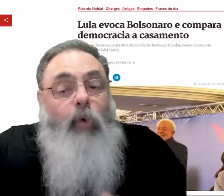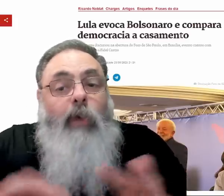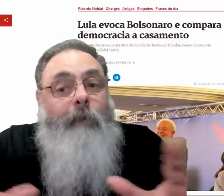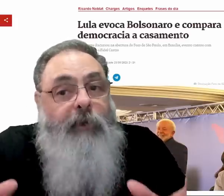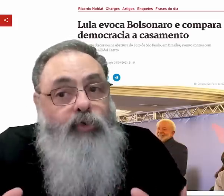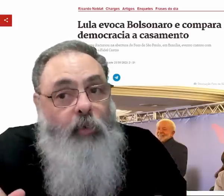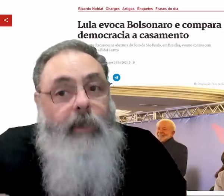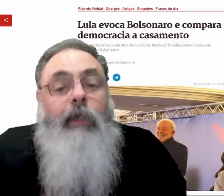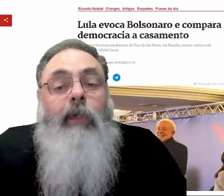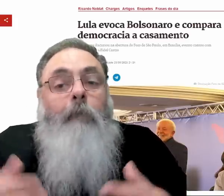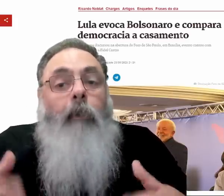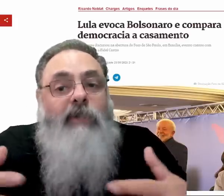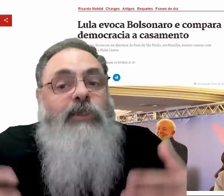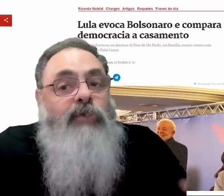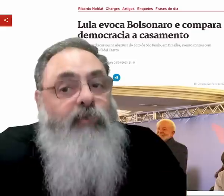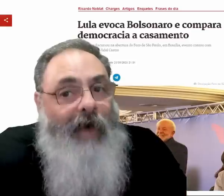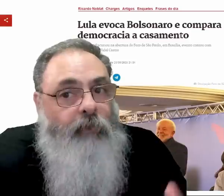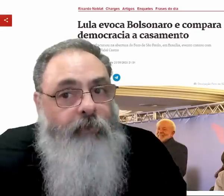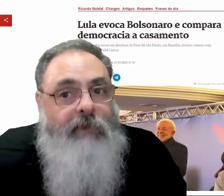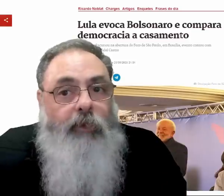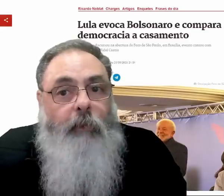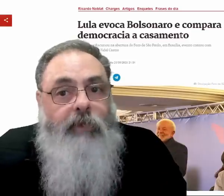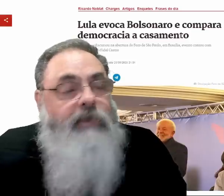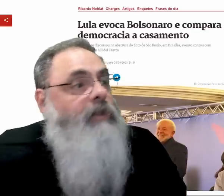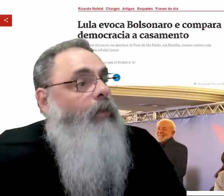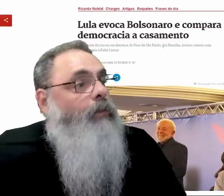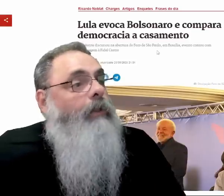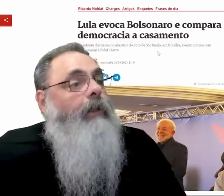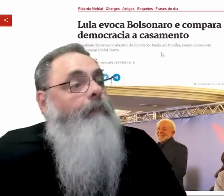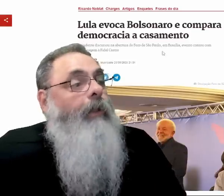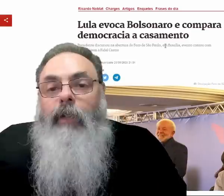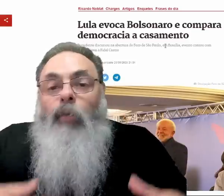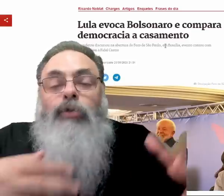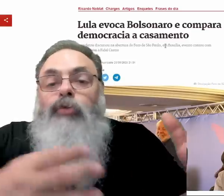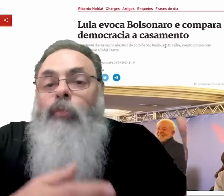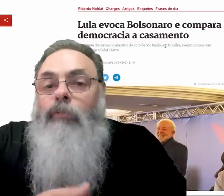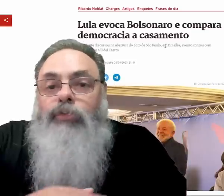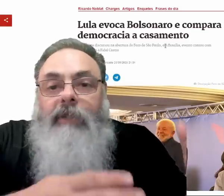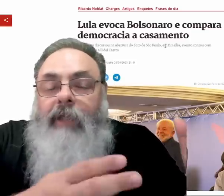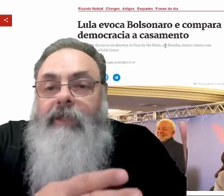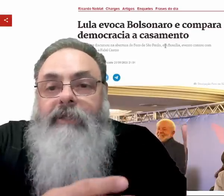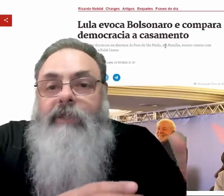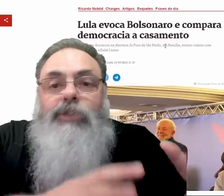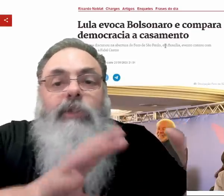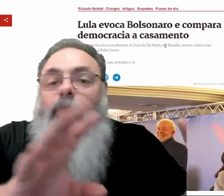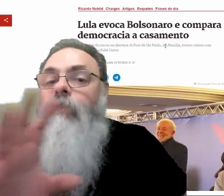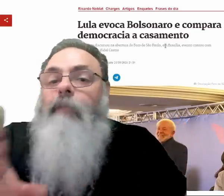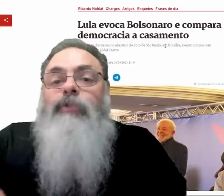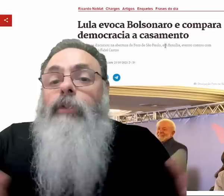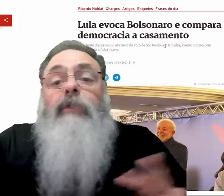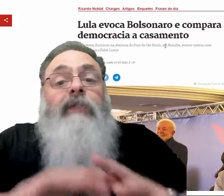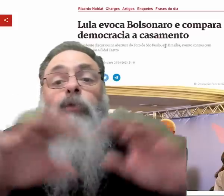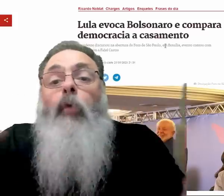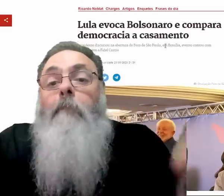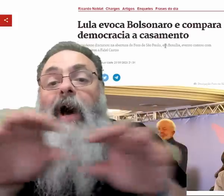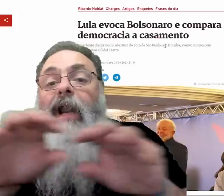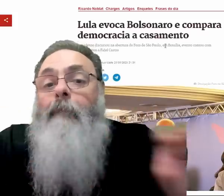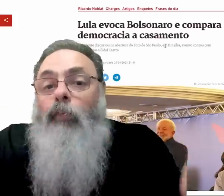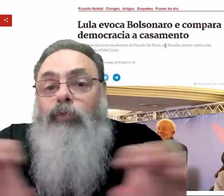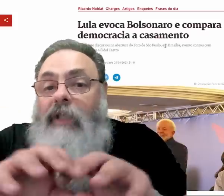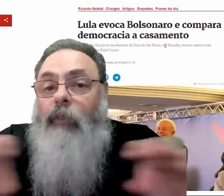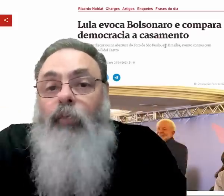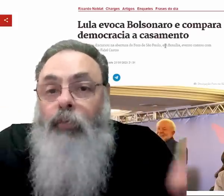inelegível qualquer pessoa que possa de fato fazer oposição ao Lula né e continua um jornalistas achando a coisa mais anota tentando